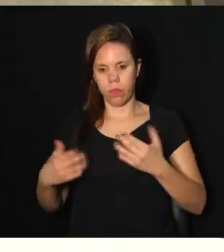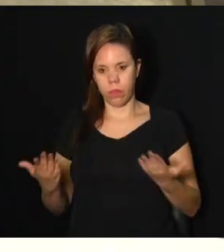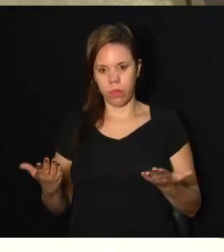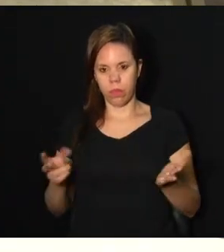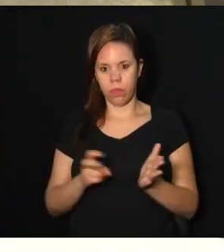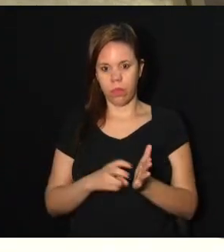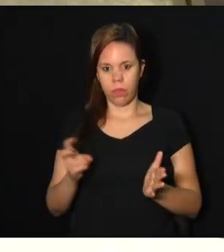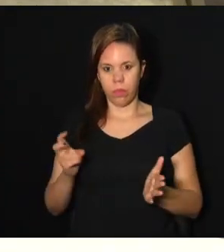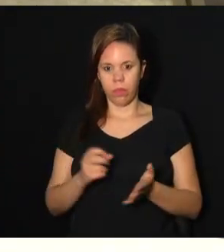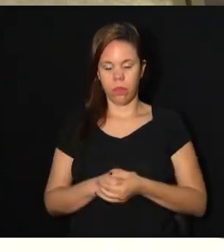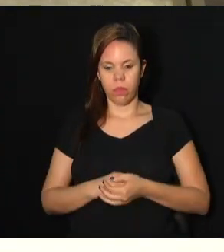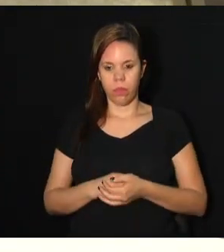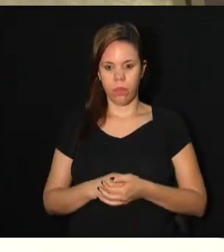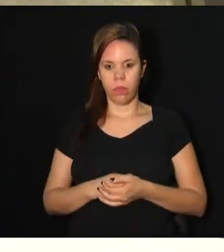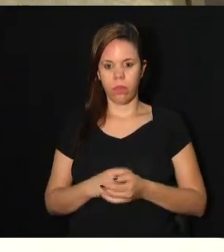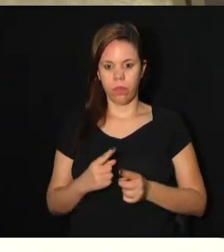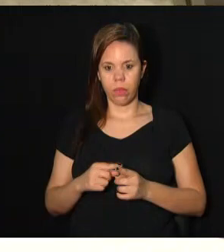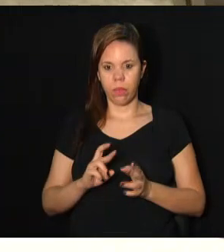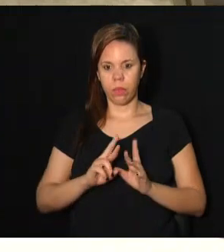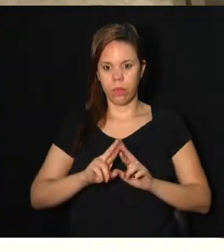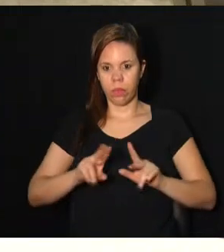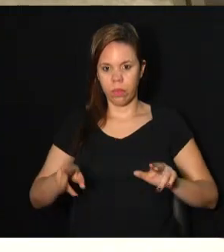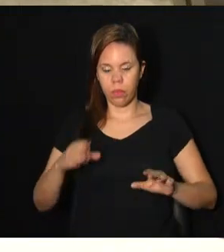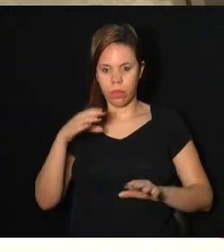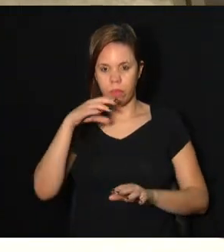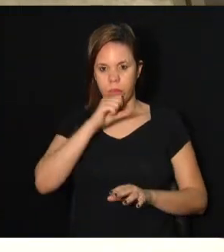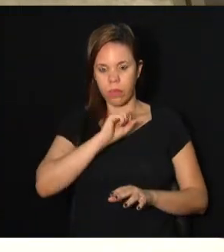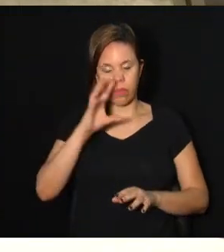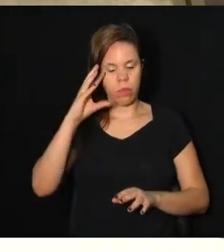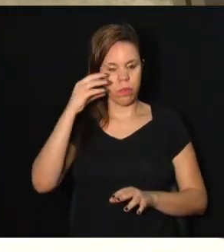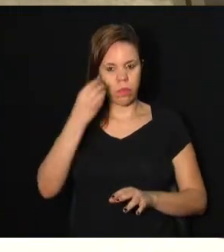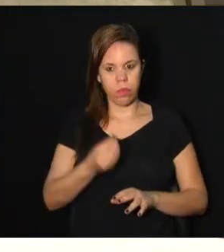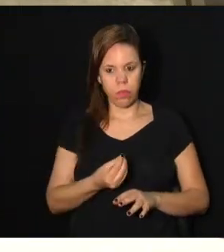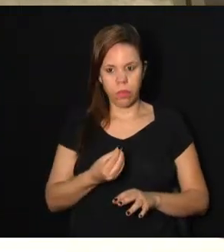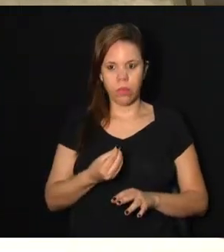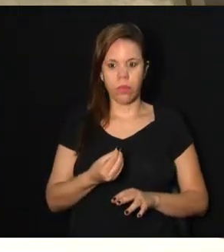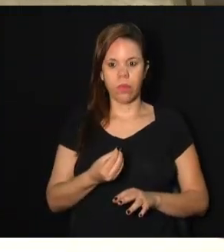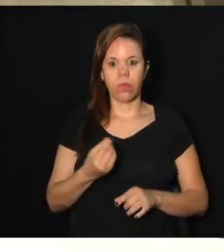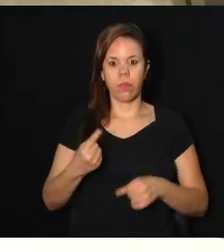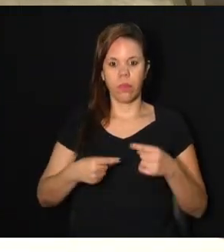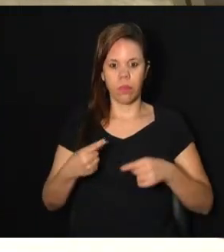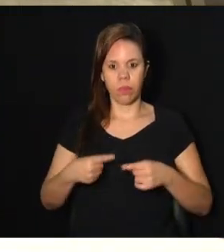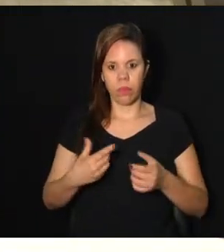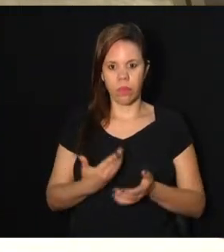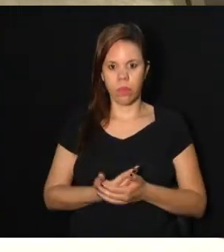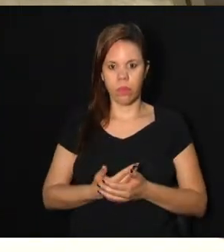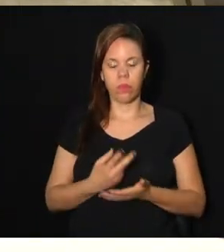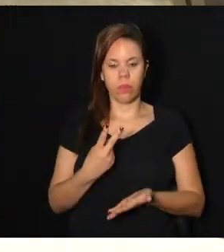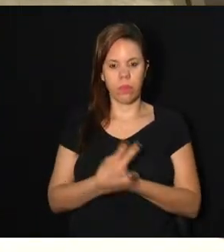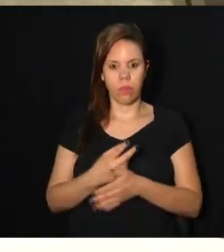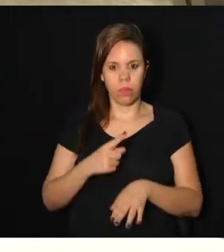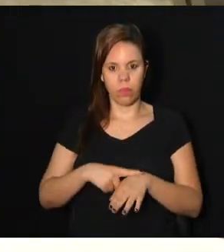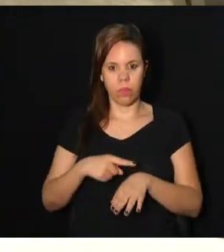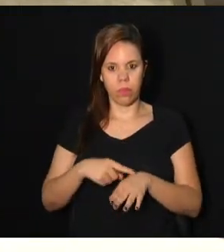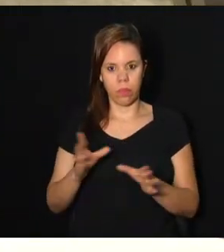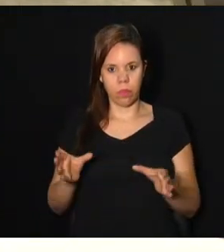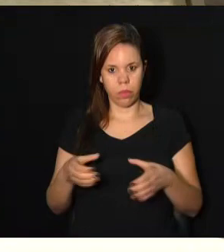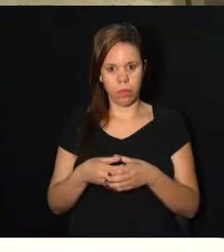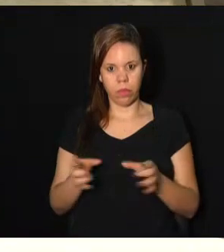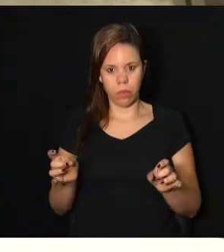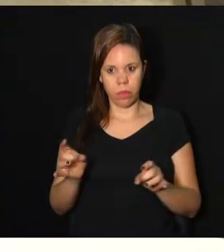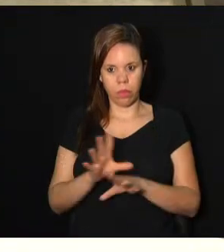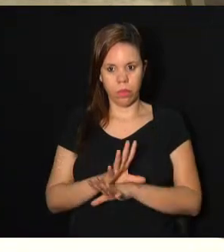de hoje, porque foram projetos rápidos de serem entendidos, rápidos de serem discutidos, e, ao mesmo tempo, a comissão deixa